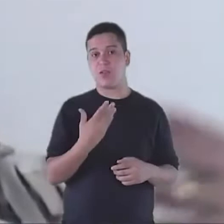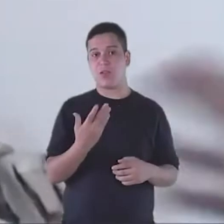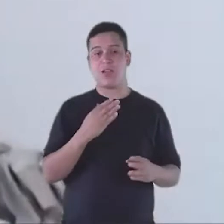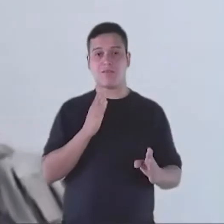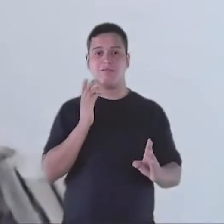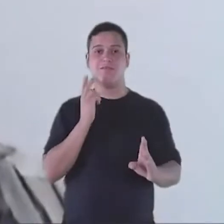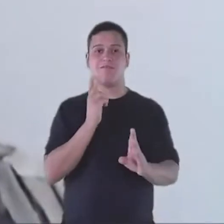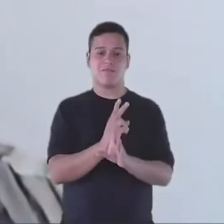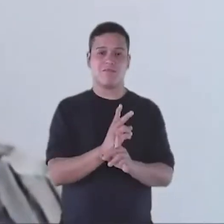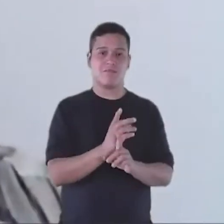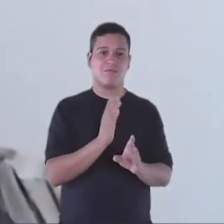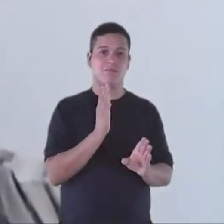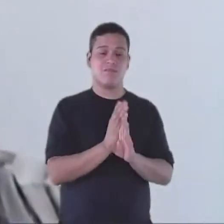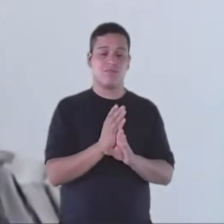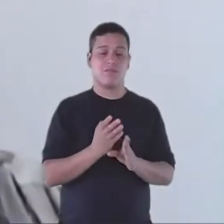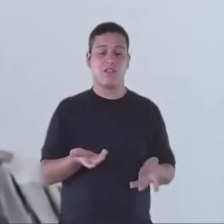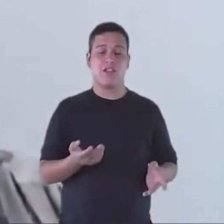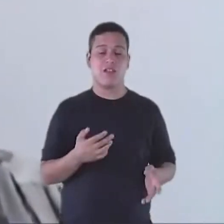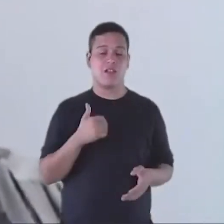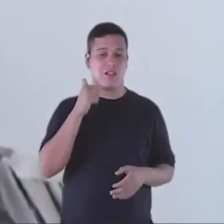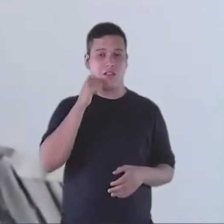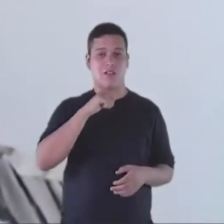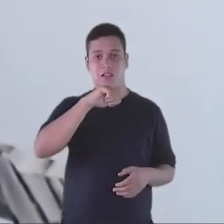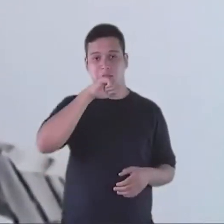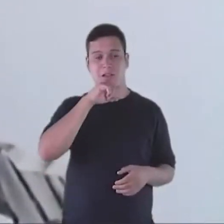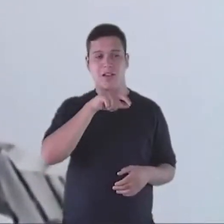estar conversando, olhando nos olhos.